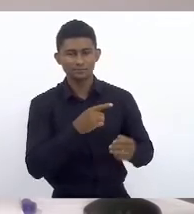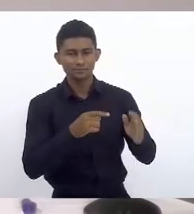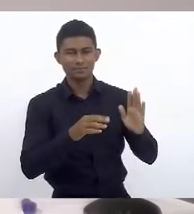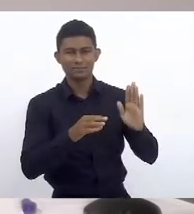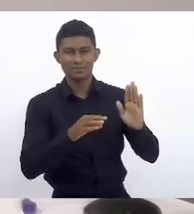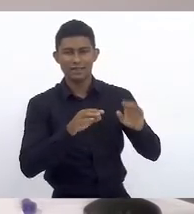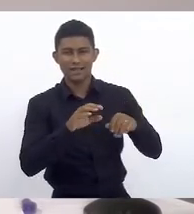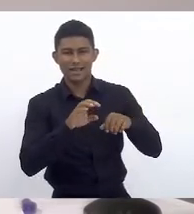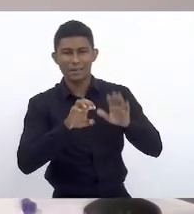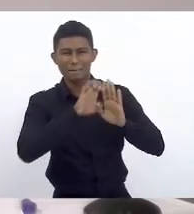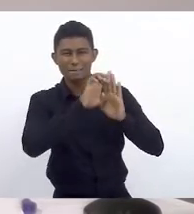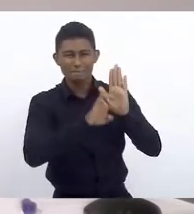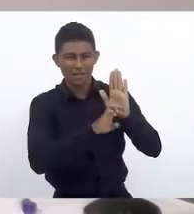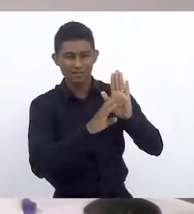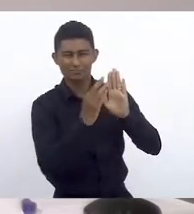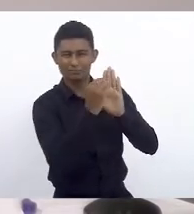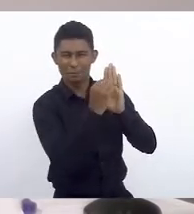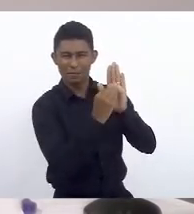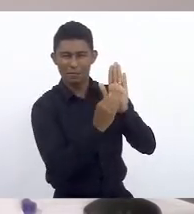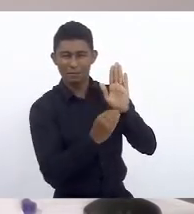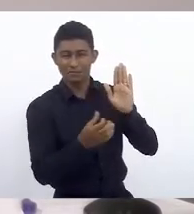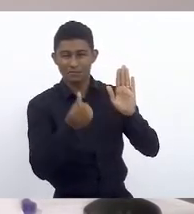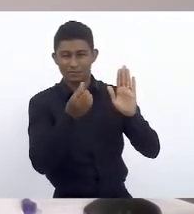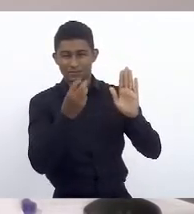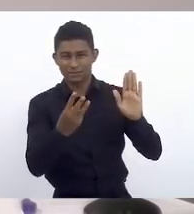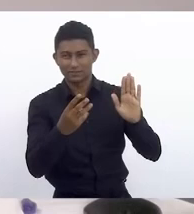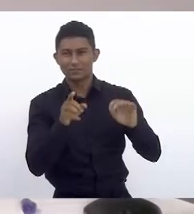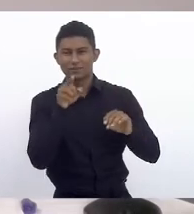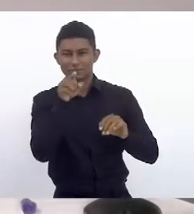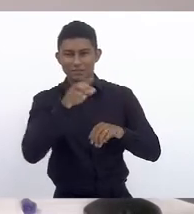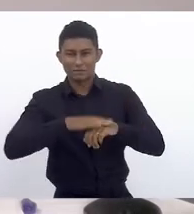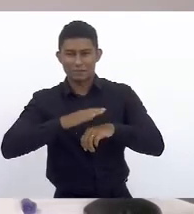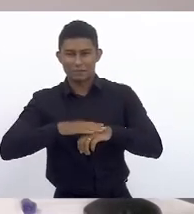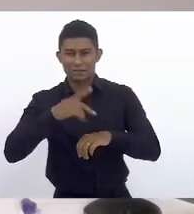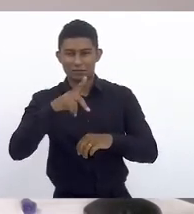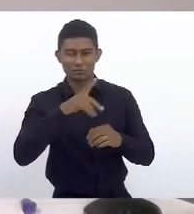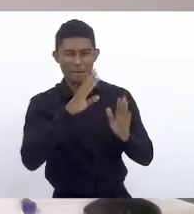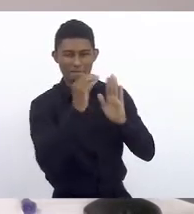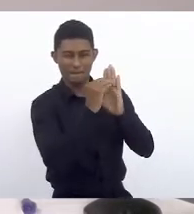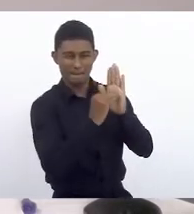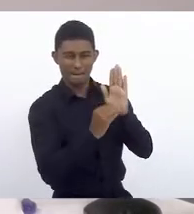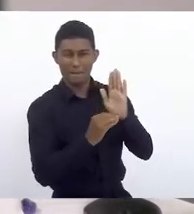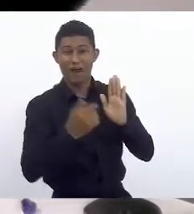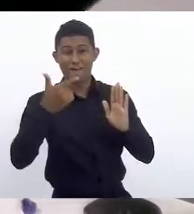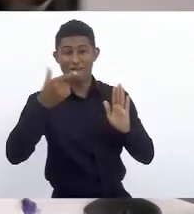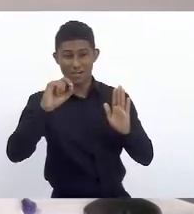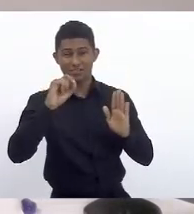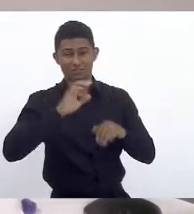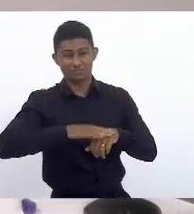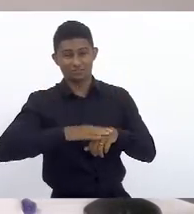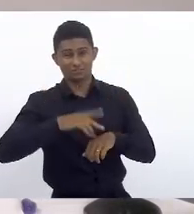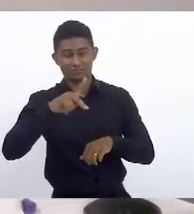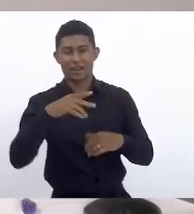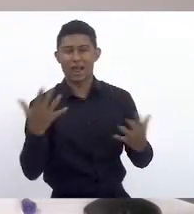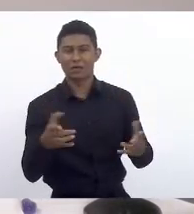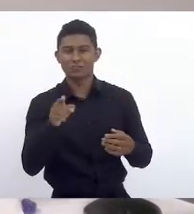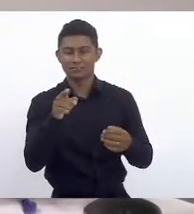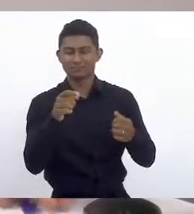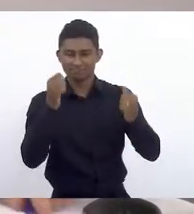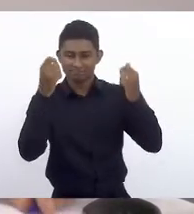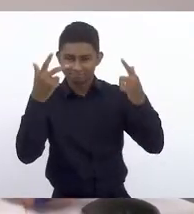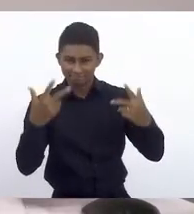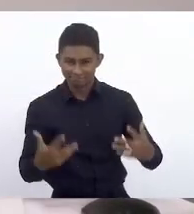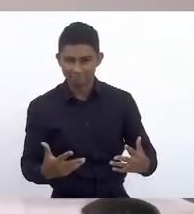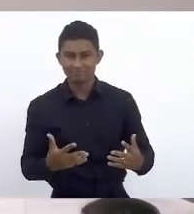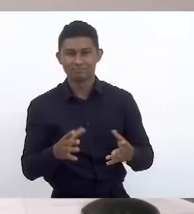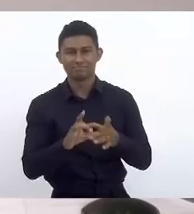aqui tem, que só Vossa Excelência fez quase umas 20. Então, as palavras agora são suas, para o senhor fazer as explicações